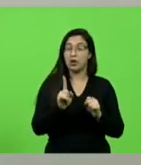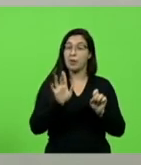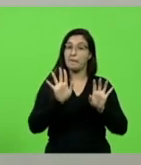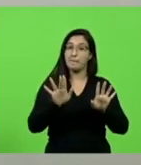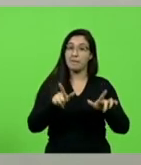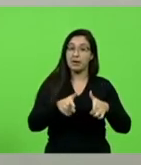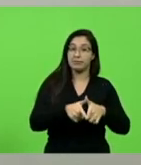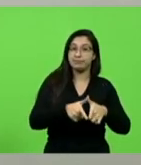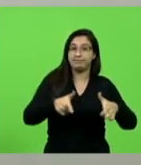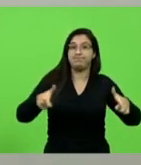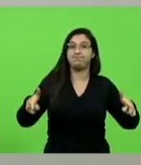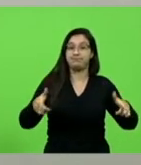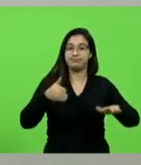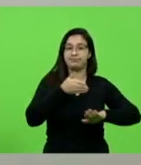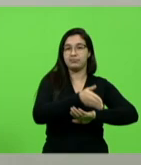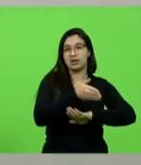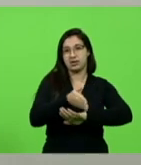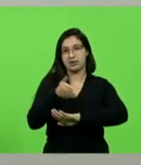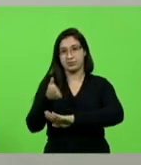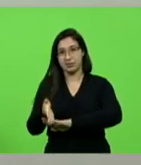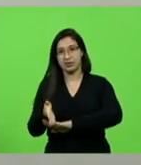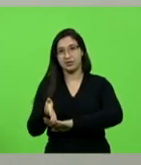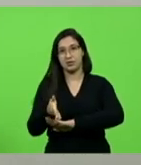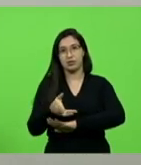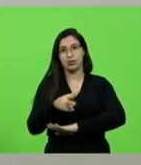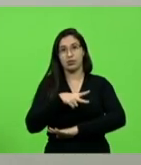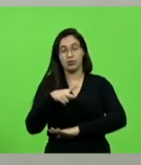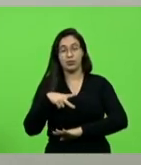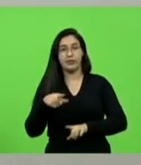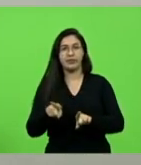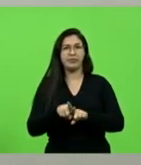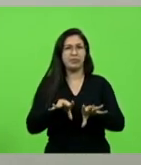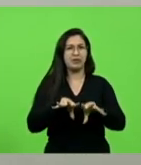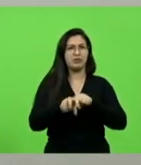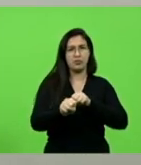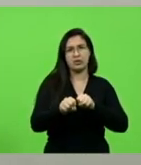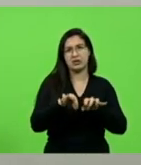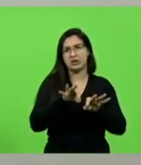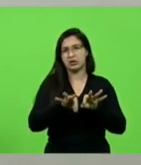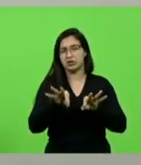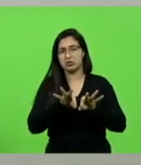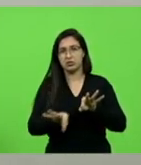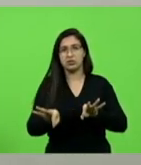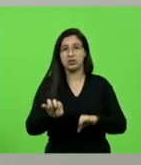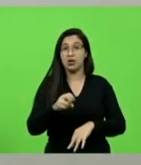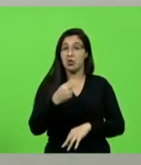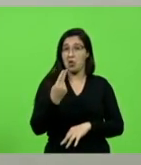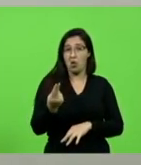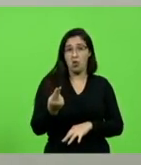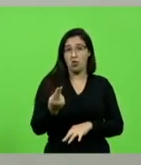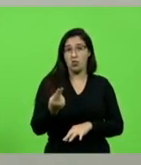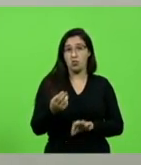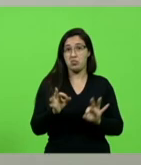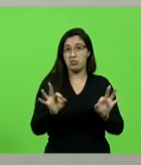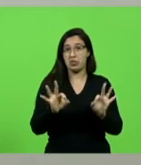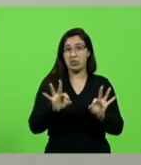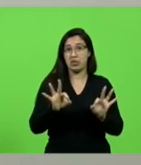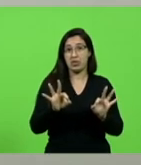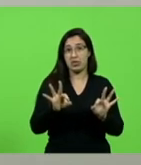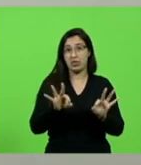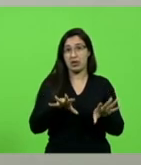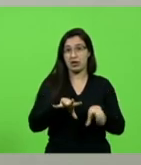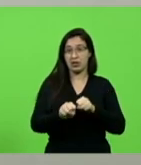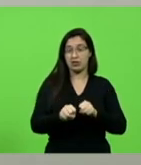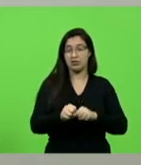de participação e que sejam eles formalizados, institucionais ou mesmo informais, não institucionalizados.